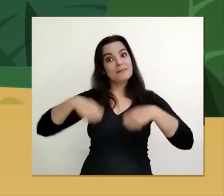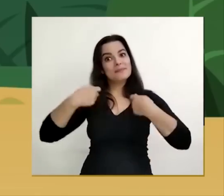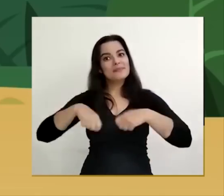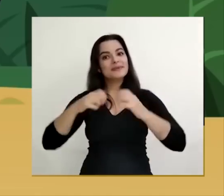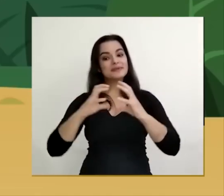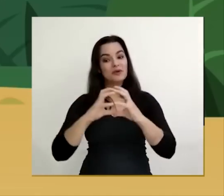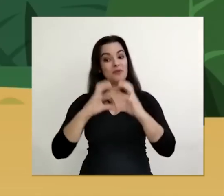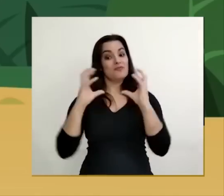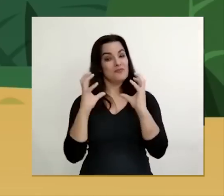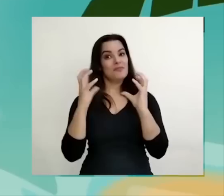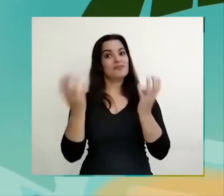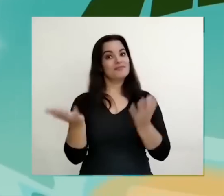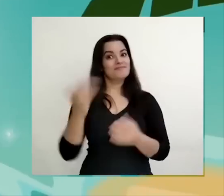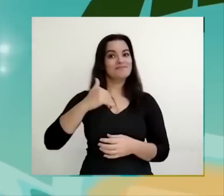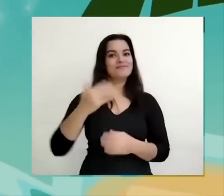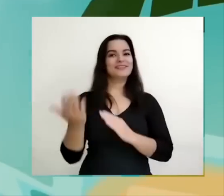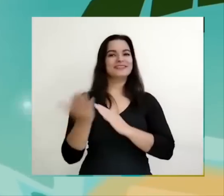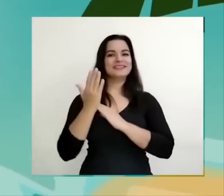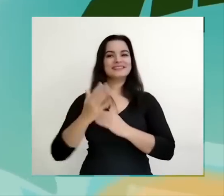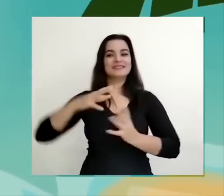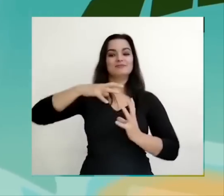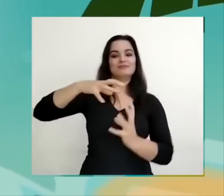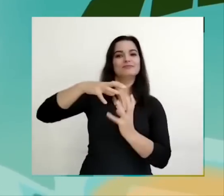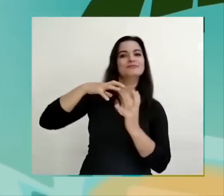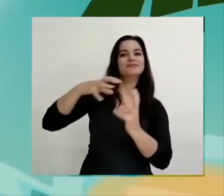Precisamos abrir a Pop!